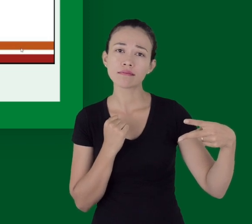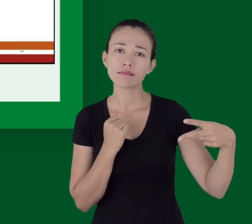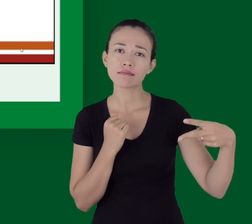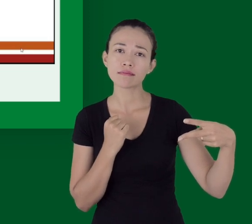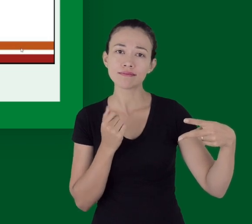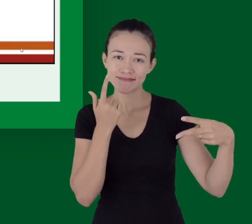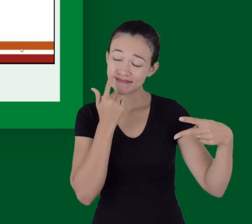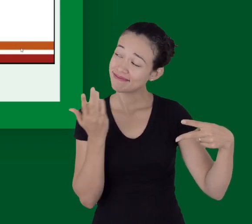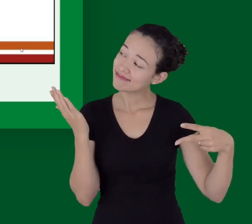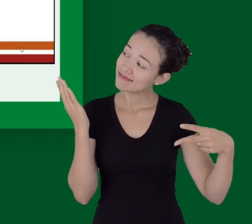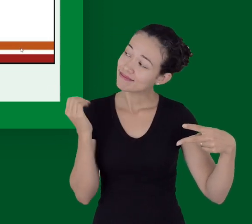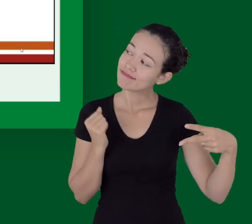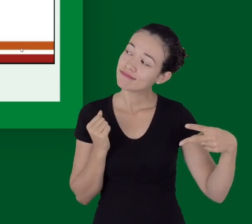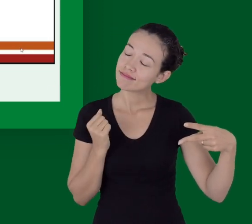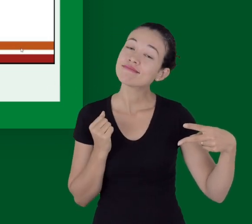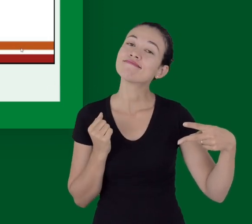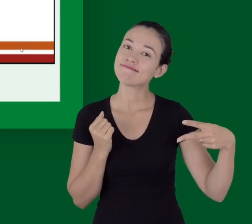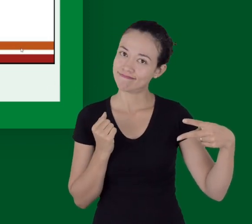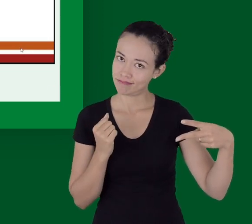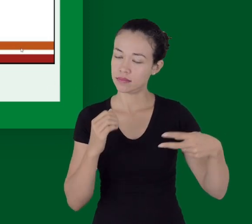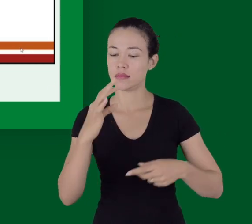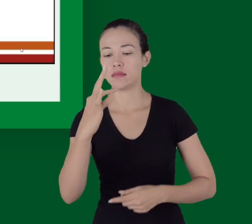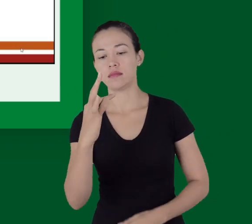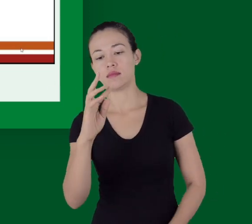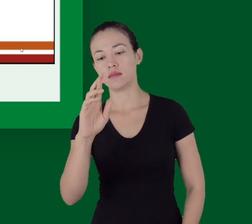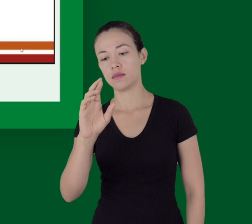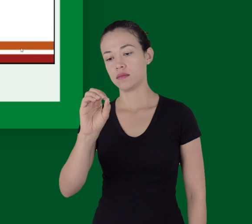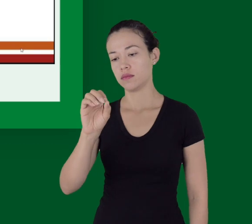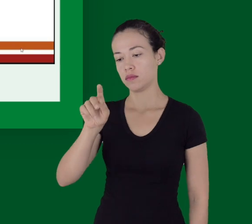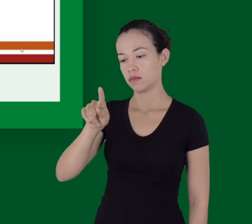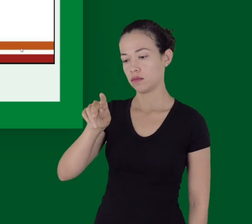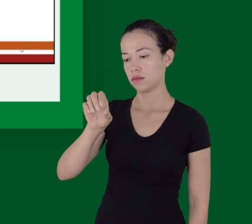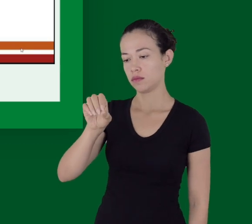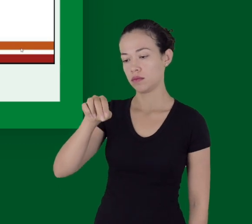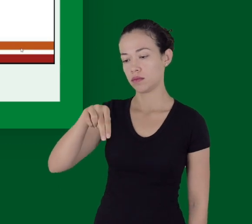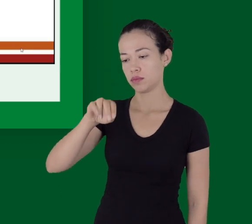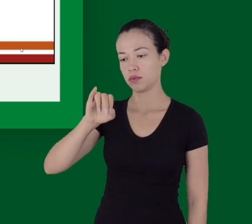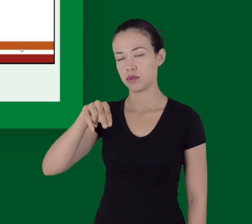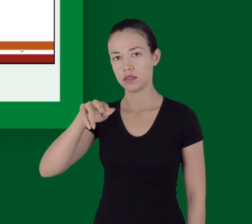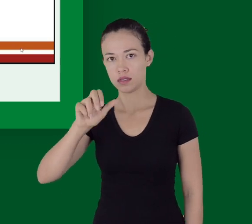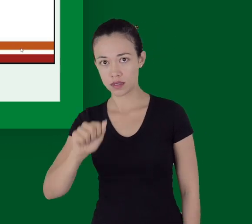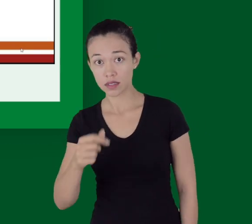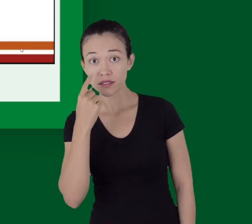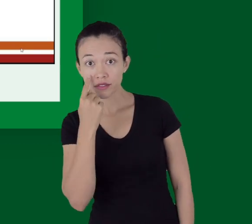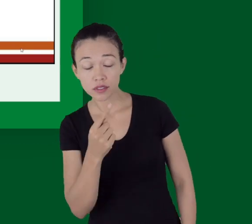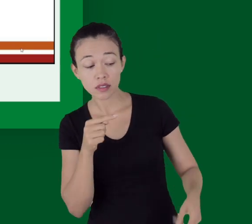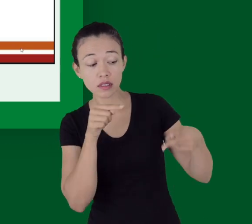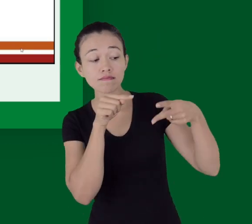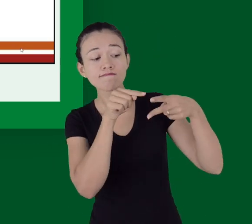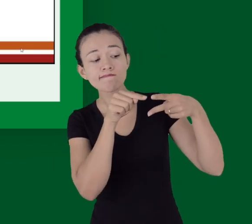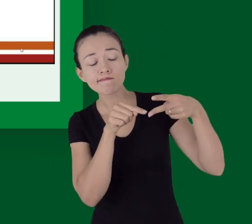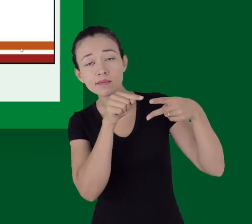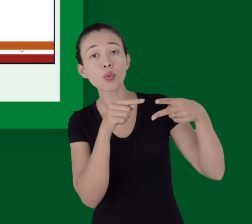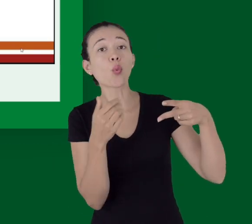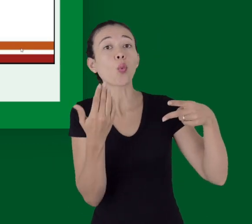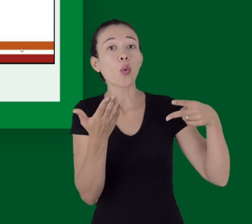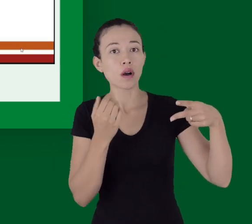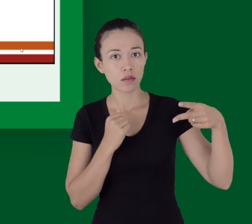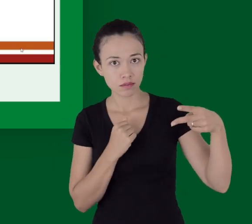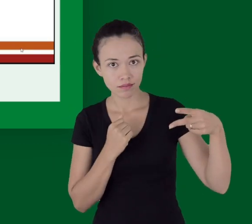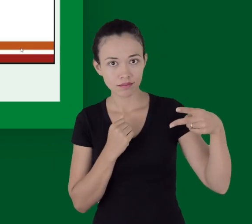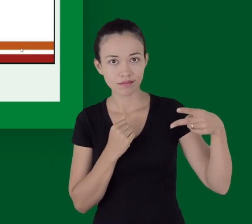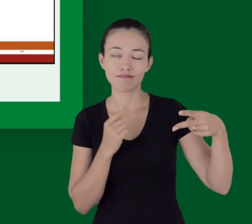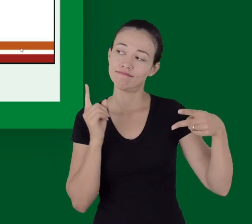No infarto, a troponina é positiva. Na angina instável, a troponina não é positiva. Então, é só para dar o diagnóstico. O